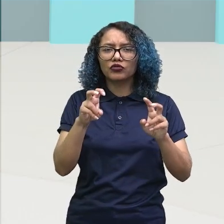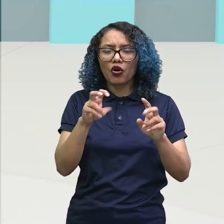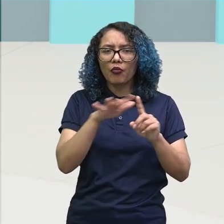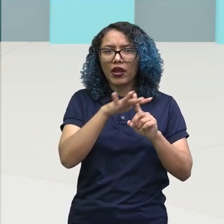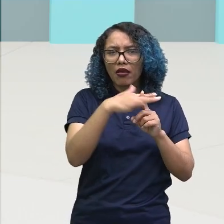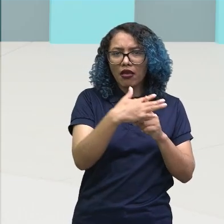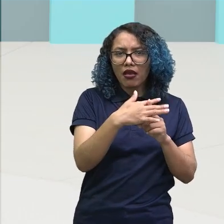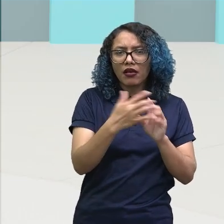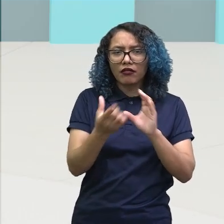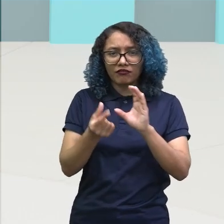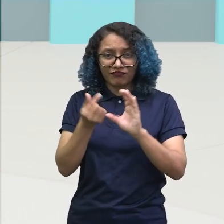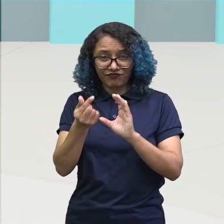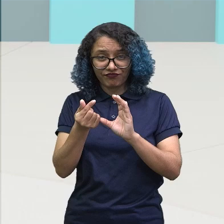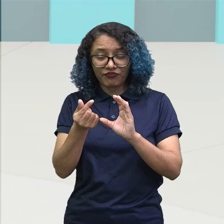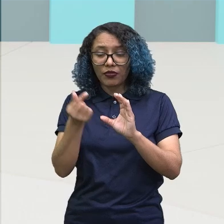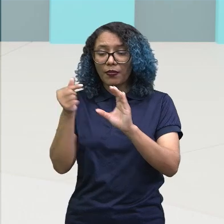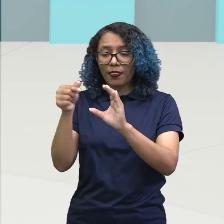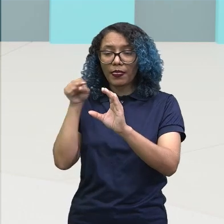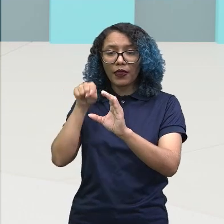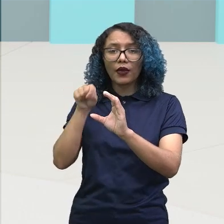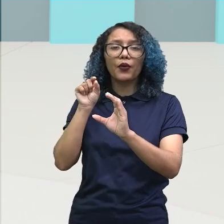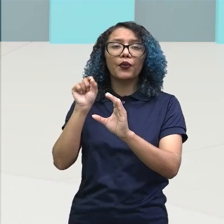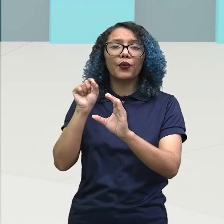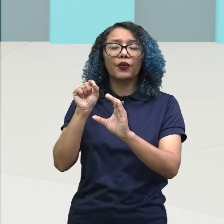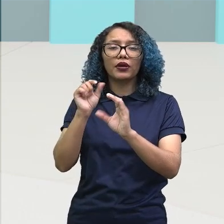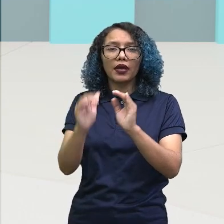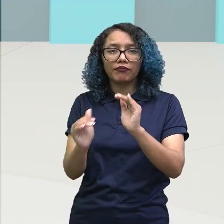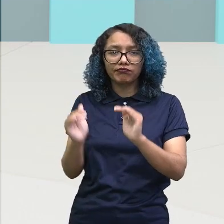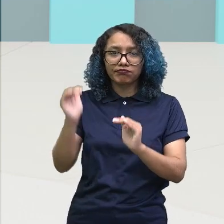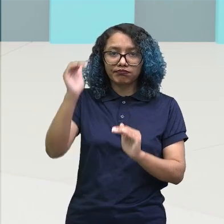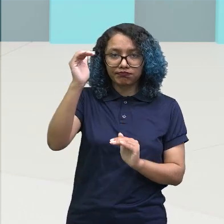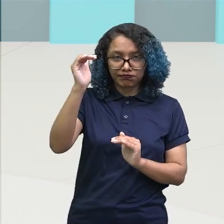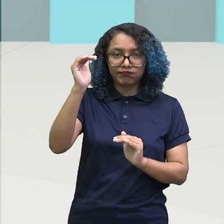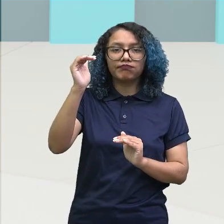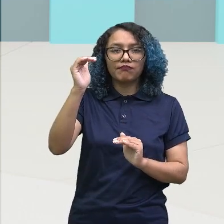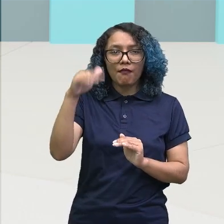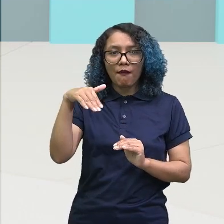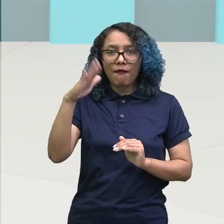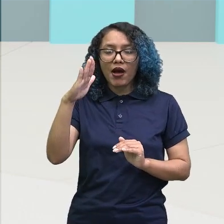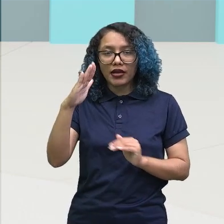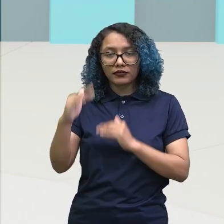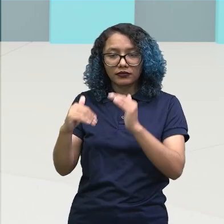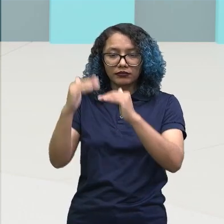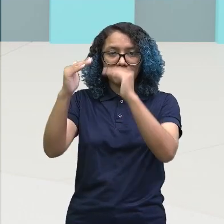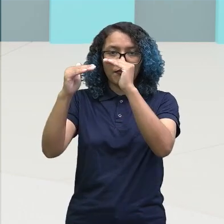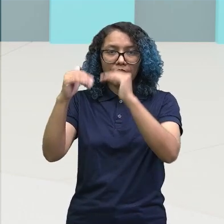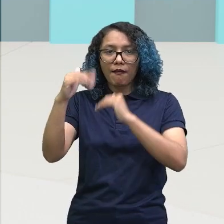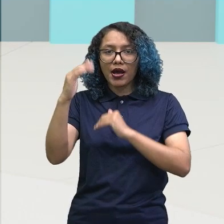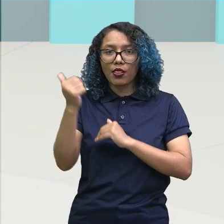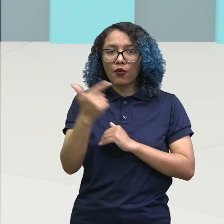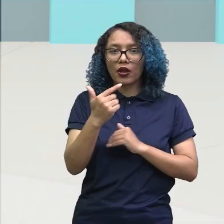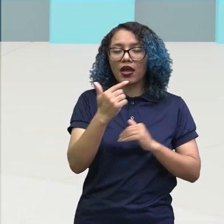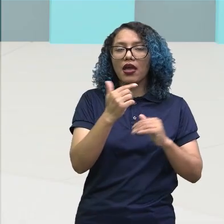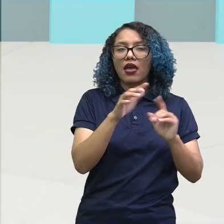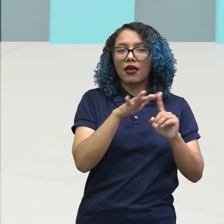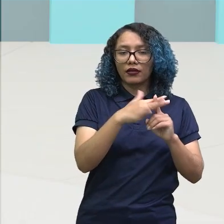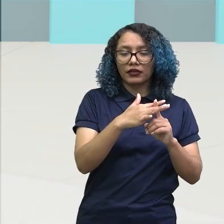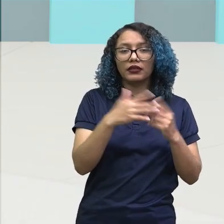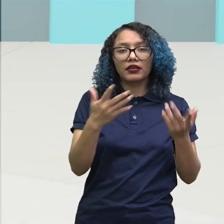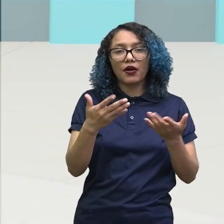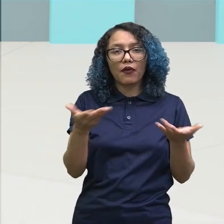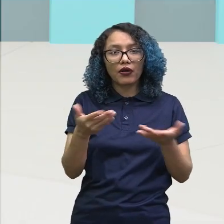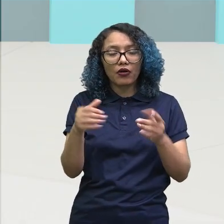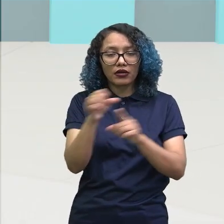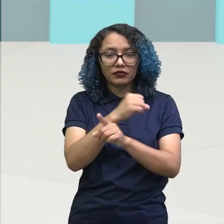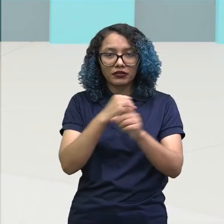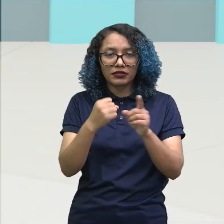e do capitalismo. Então, o capitalismo vai sobressair em relação ao socialismo. A gente vai ter uma sociedade capitalista, não